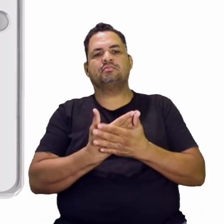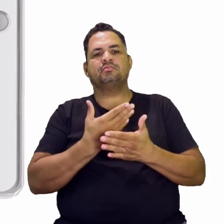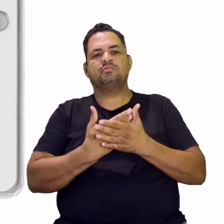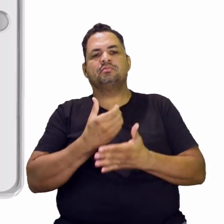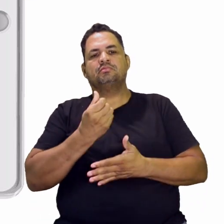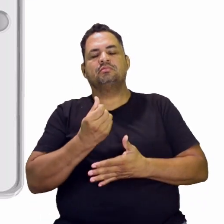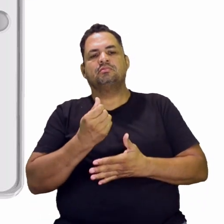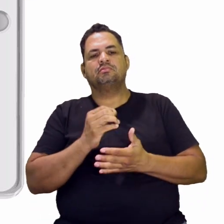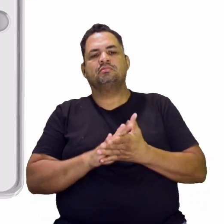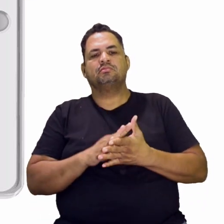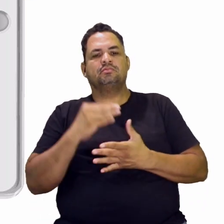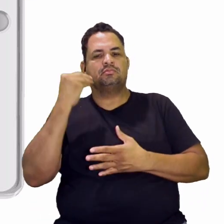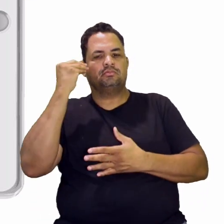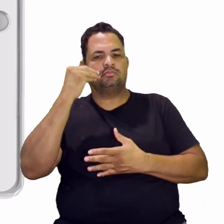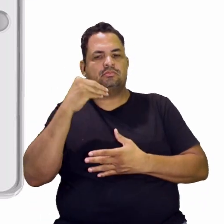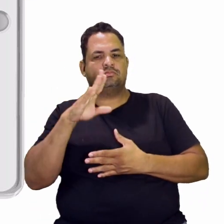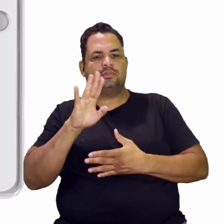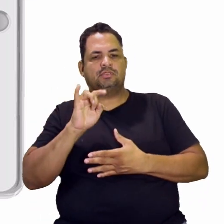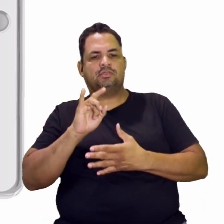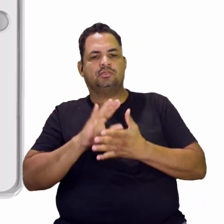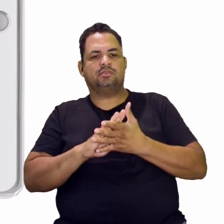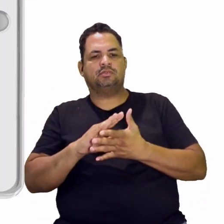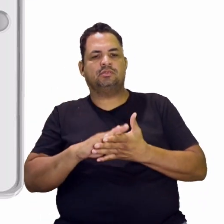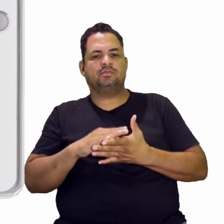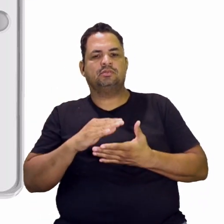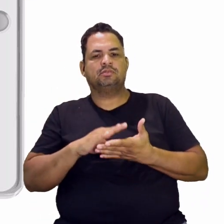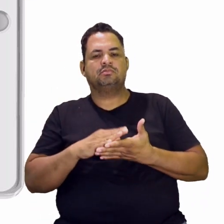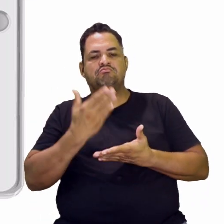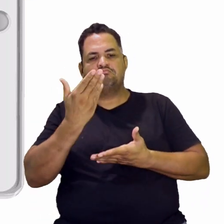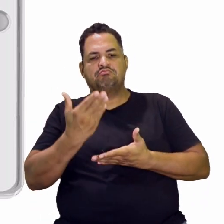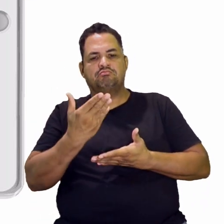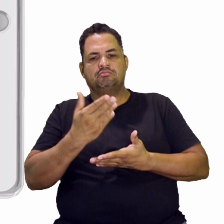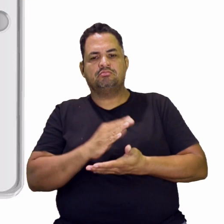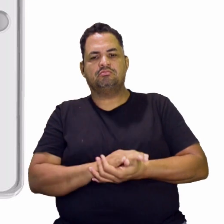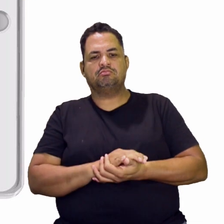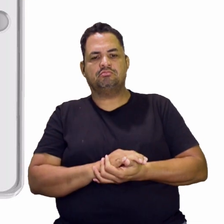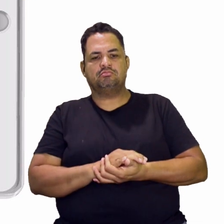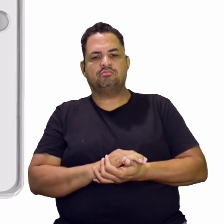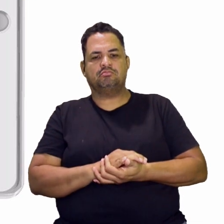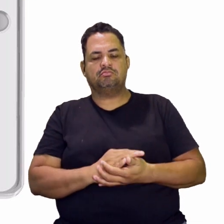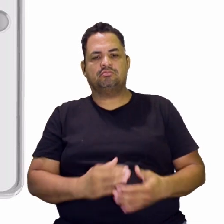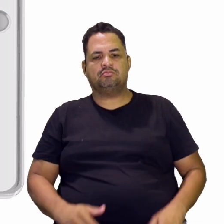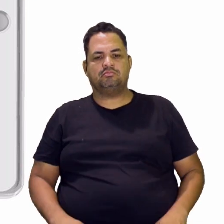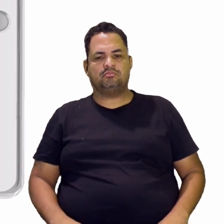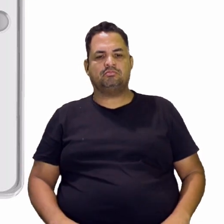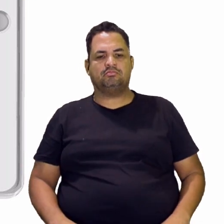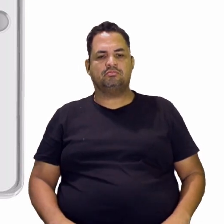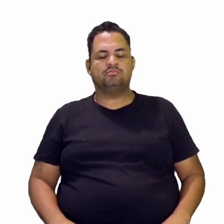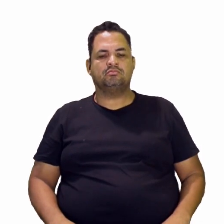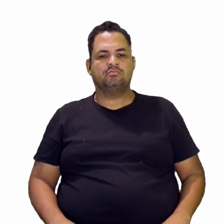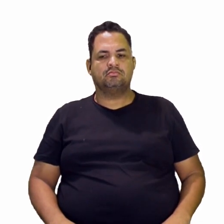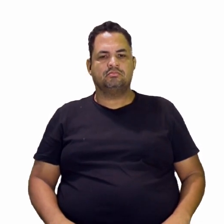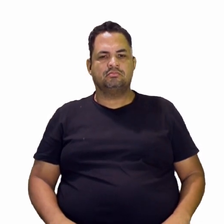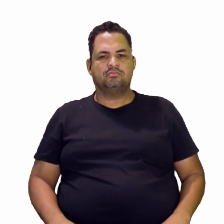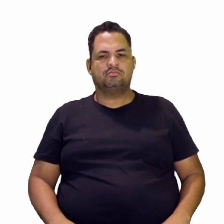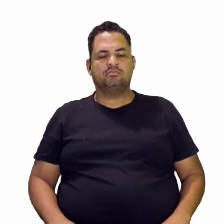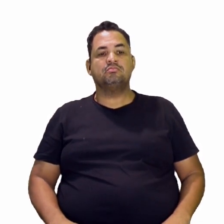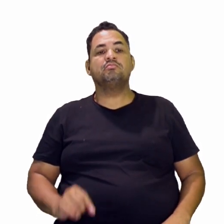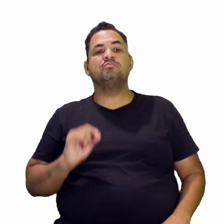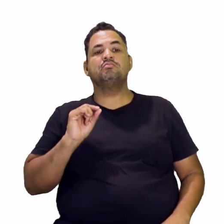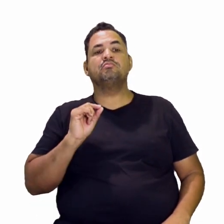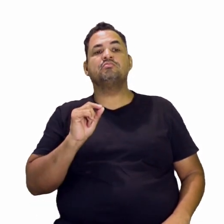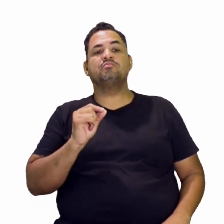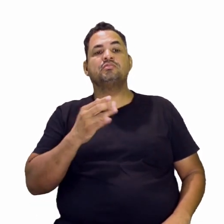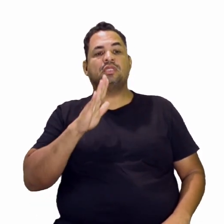de Pasteur, hipótese de Oparin e Haldane, o experimento de Miller, hipóteses autotróficas e heterotróficas. O que a